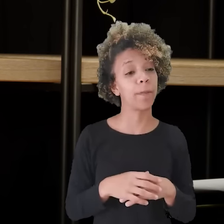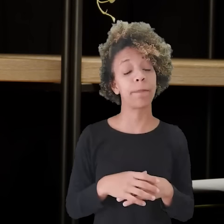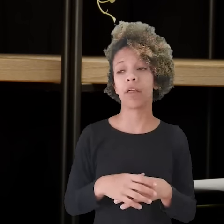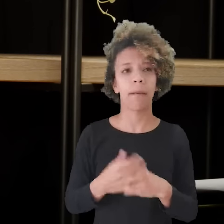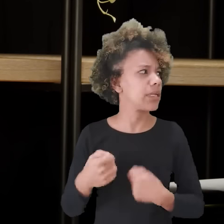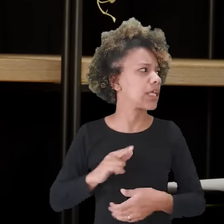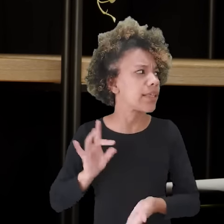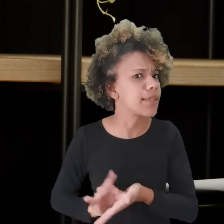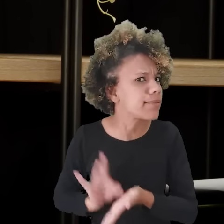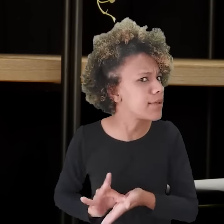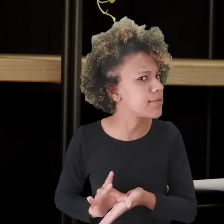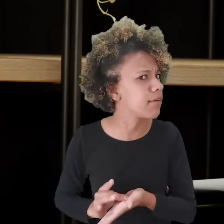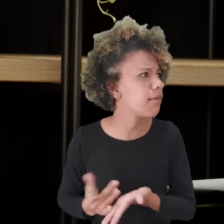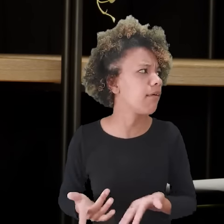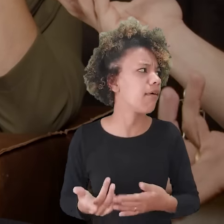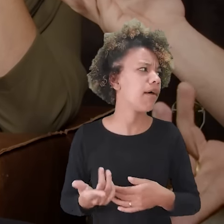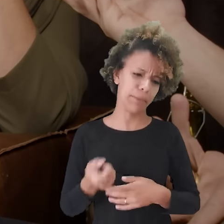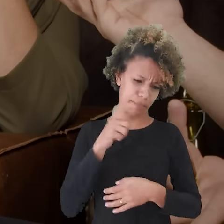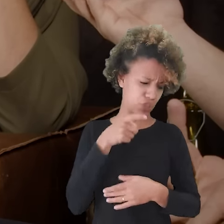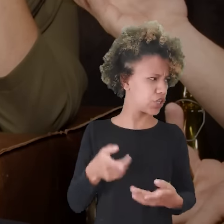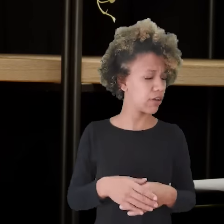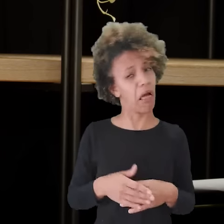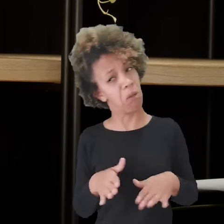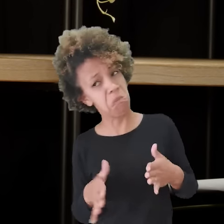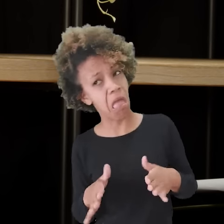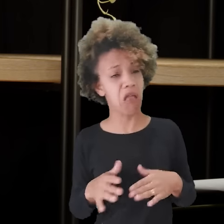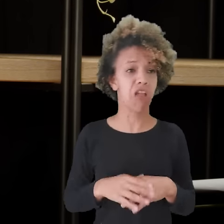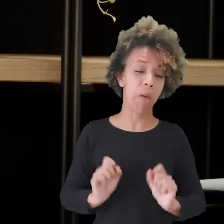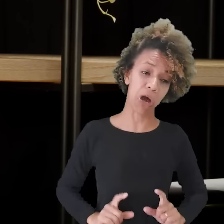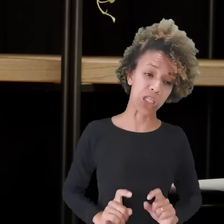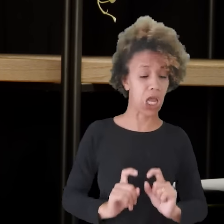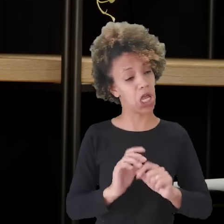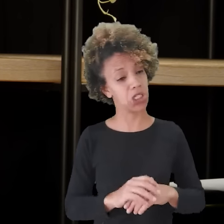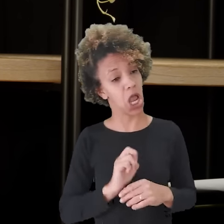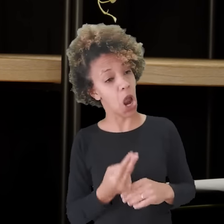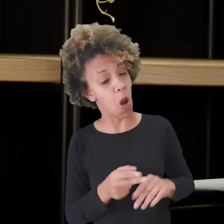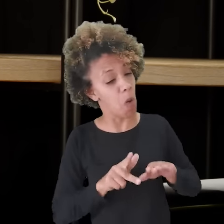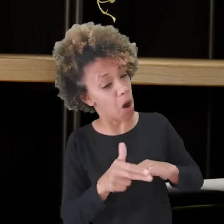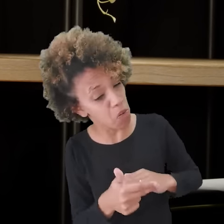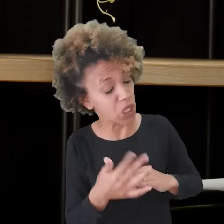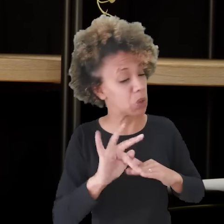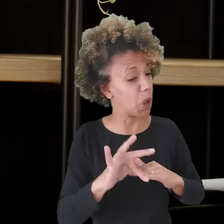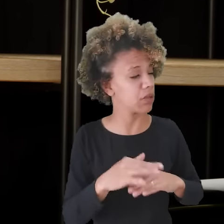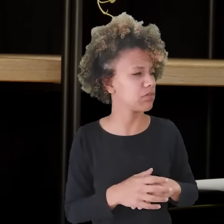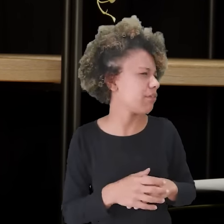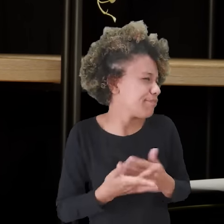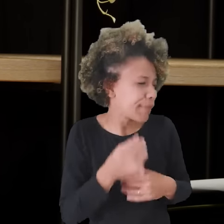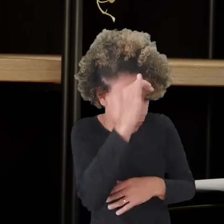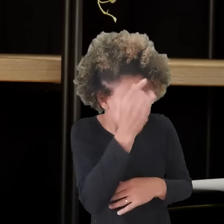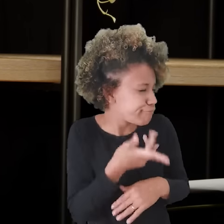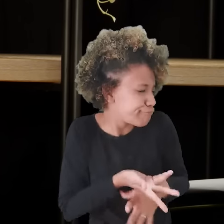bom tem certeza cara quando tem certeza meu amigo é você não pode chegar um médico Acho que pode ser câncer mas pode ser ruim encravado falei uma coisa dessa assim